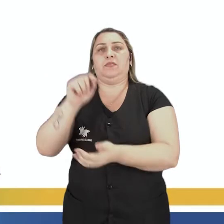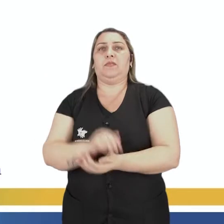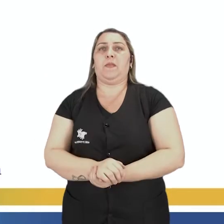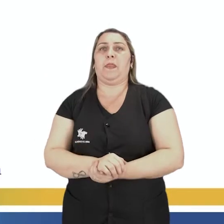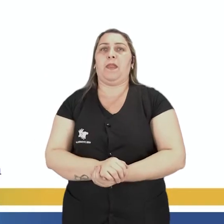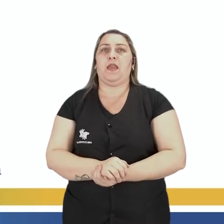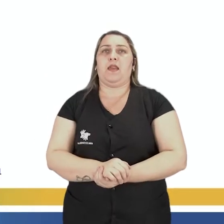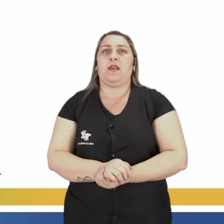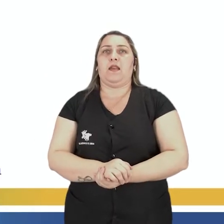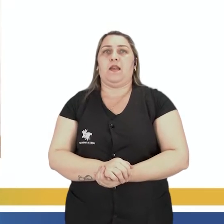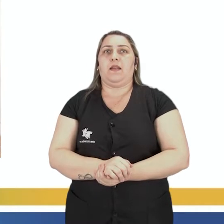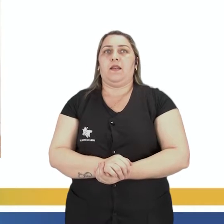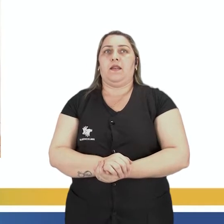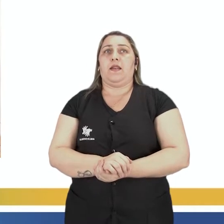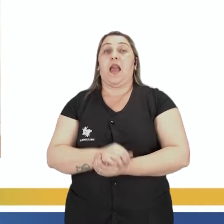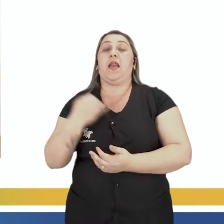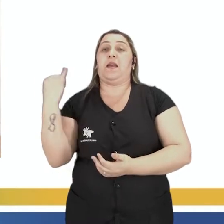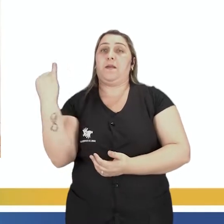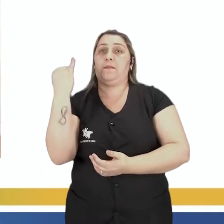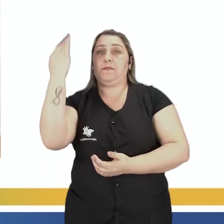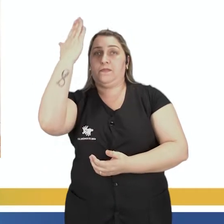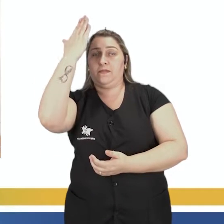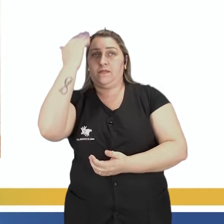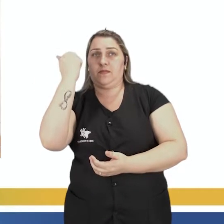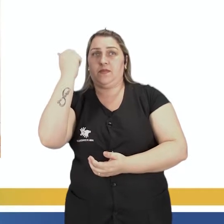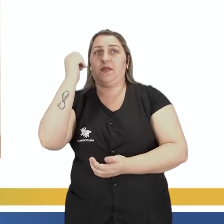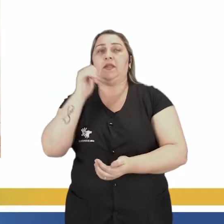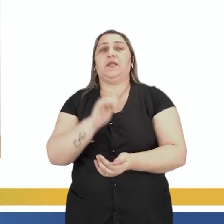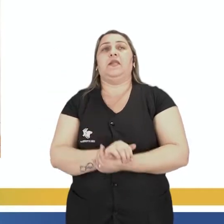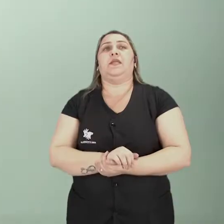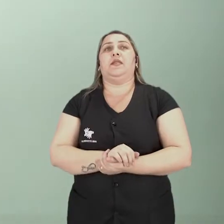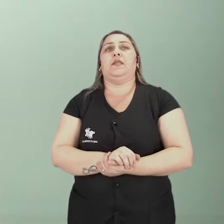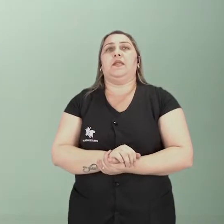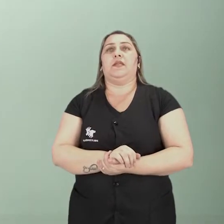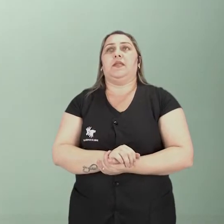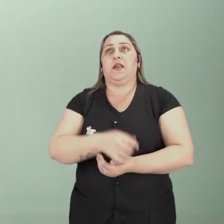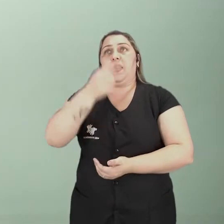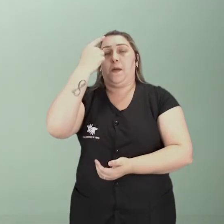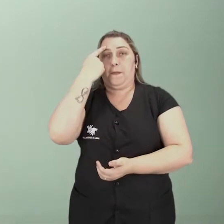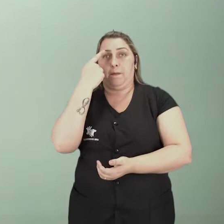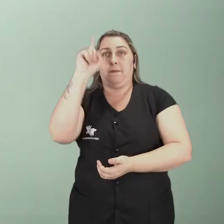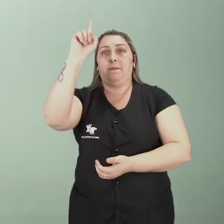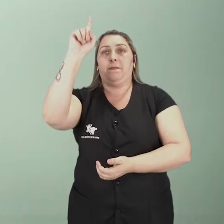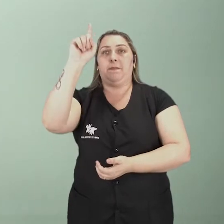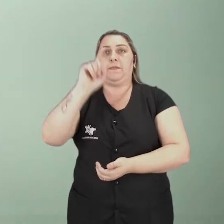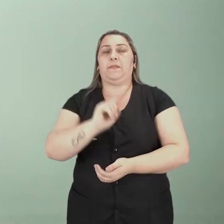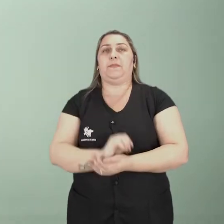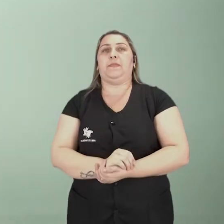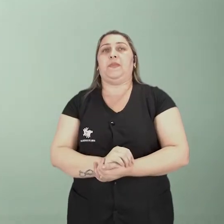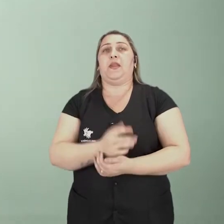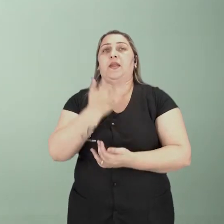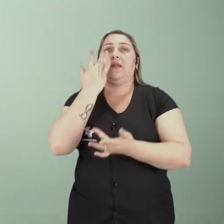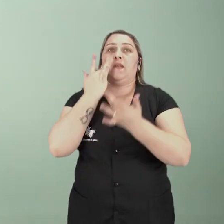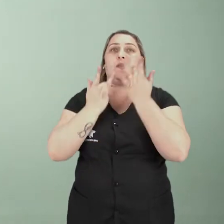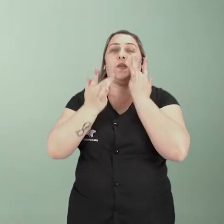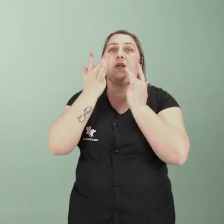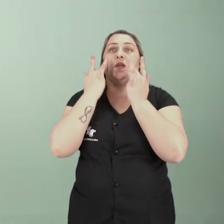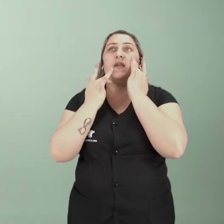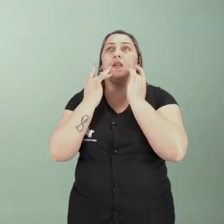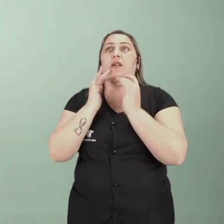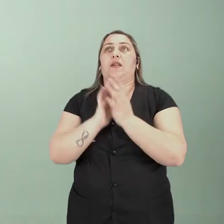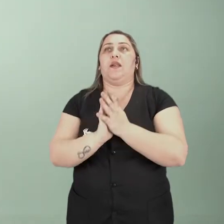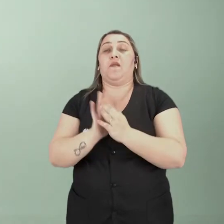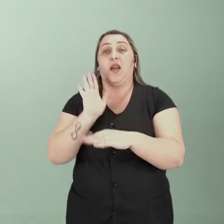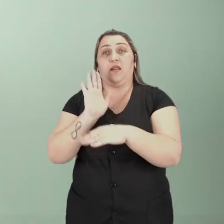improvisação? É importante saber, volte aqui comigo, que a improvisação no teatro, ela